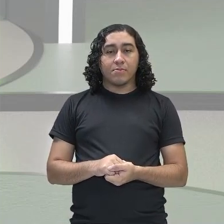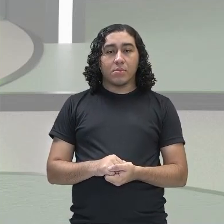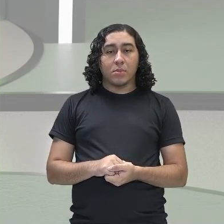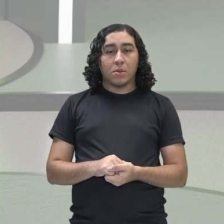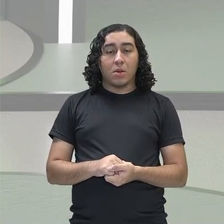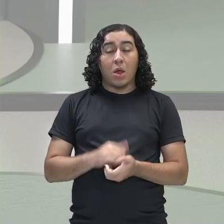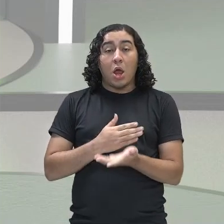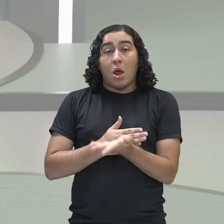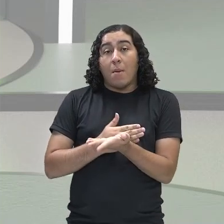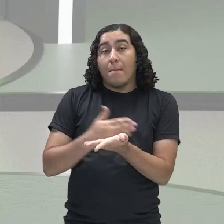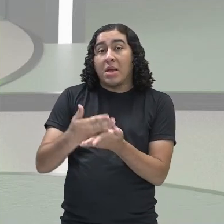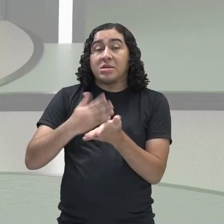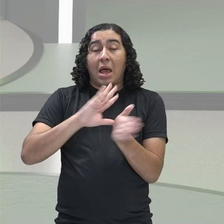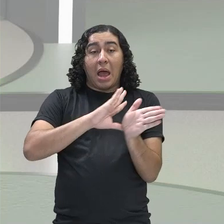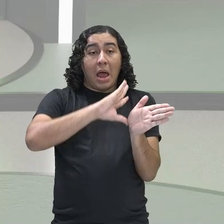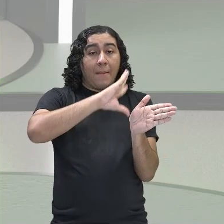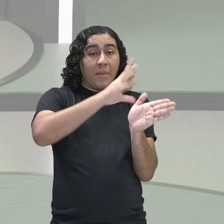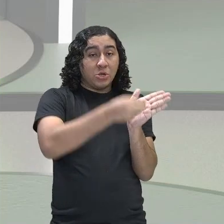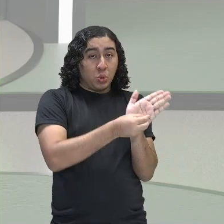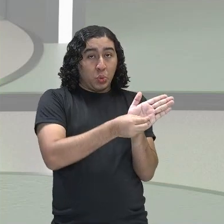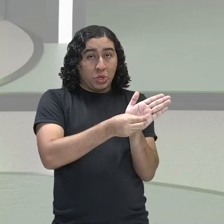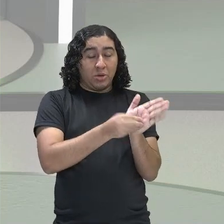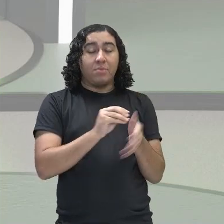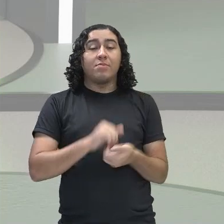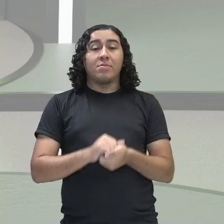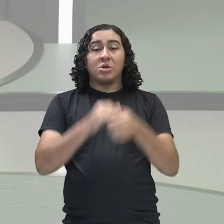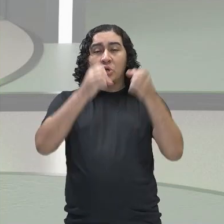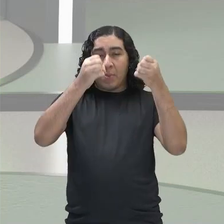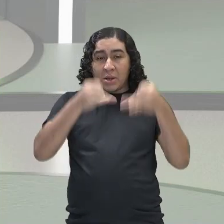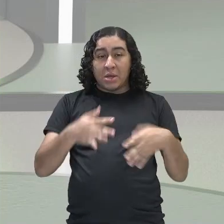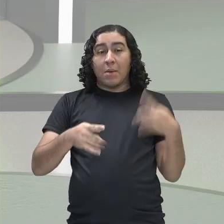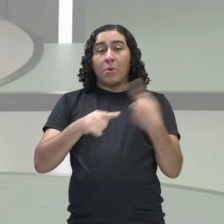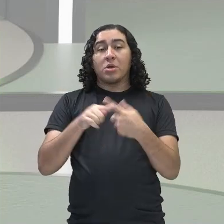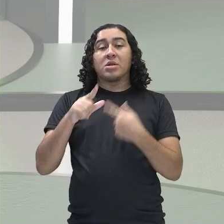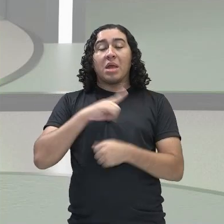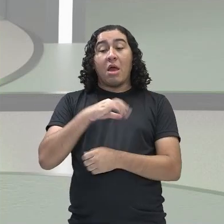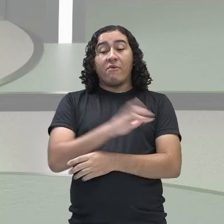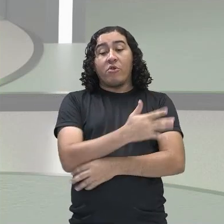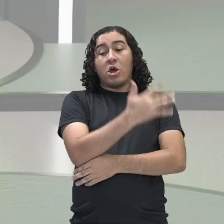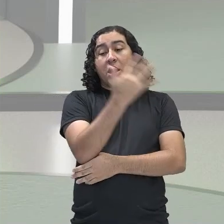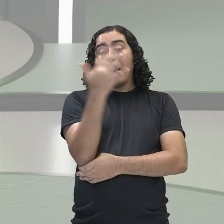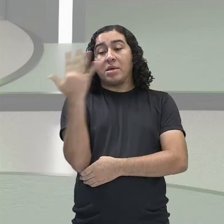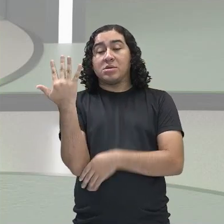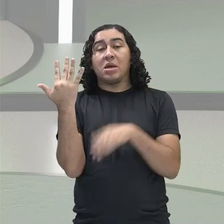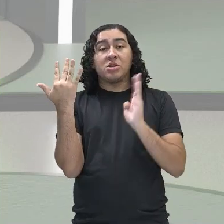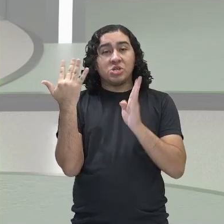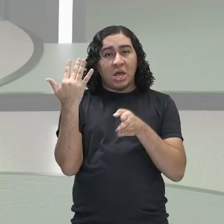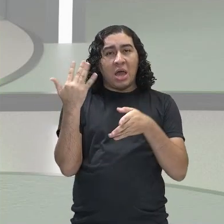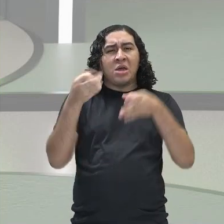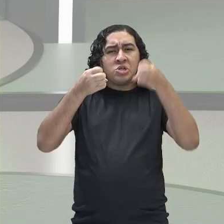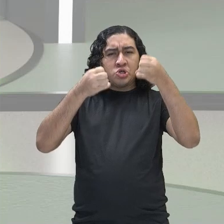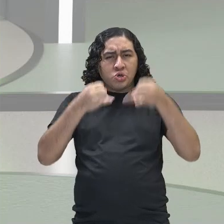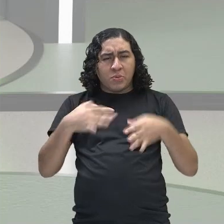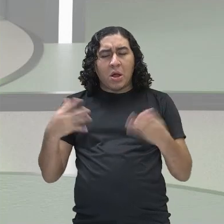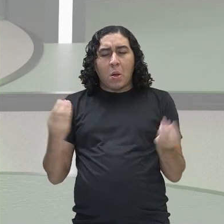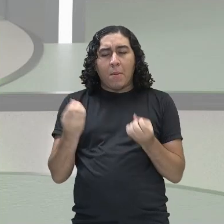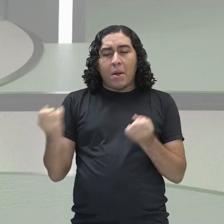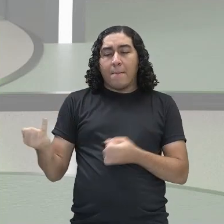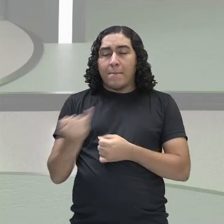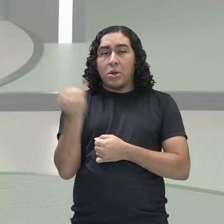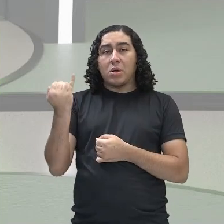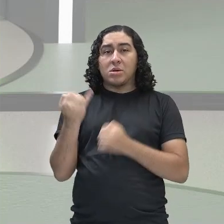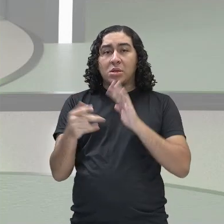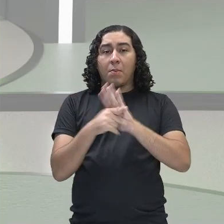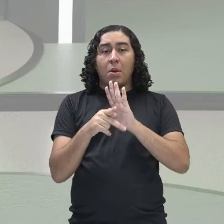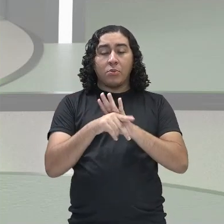bioma Amazônia, né? Já que a gente trouxe aí a imagem da floresta amazônica para falar da importância da vegetação, a